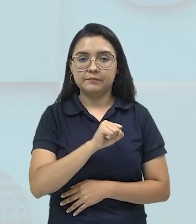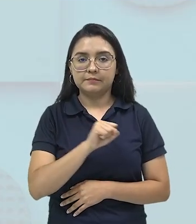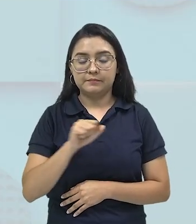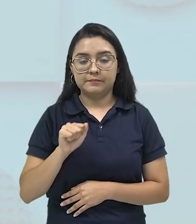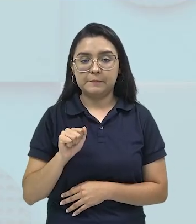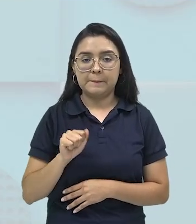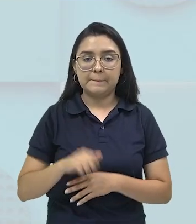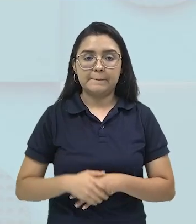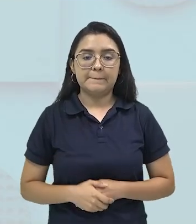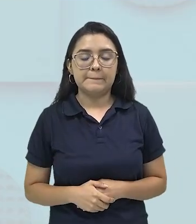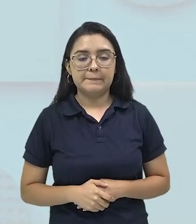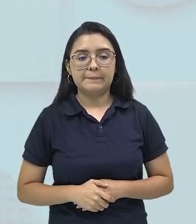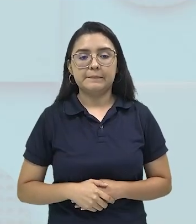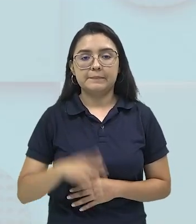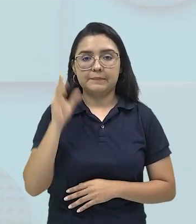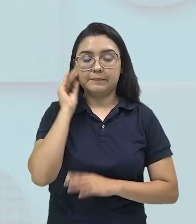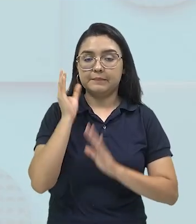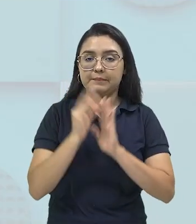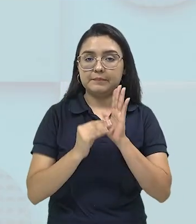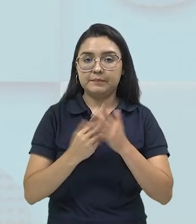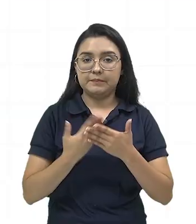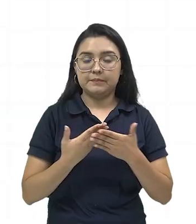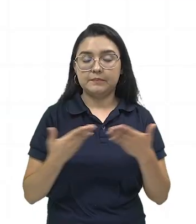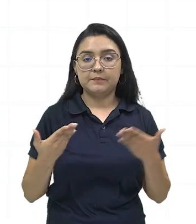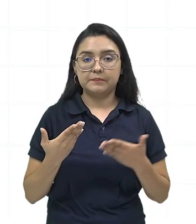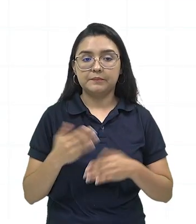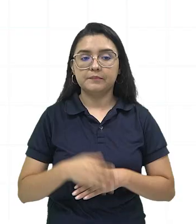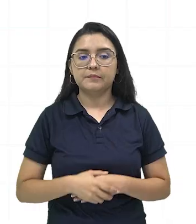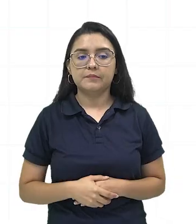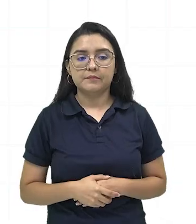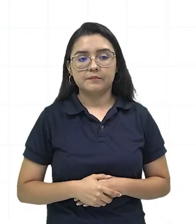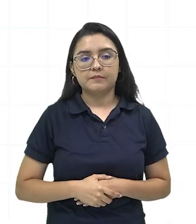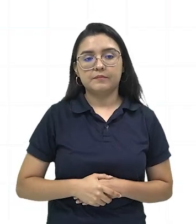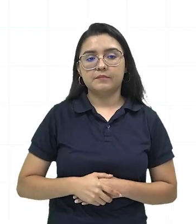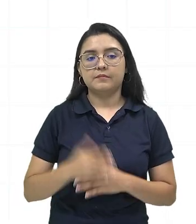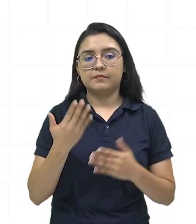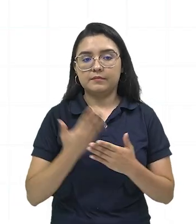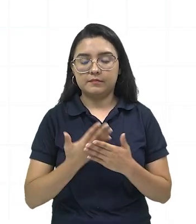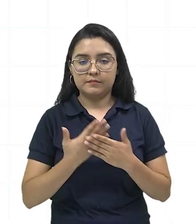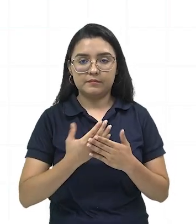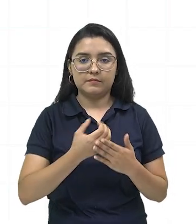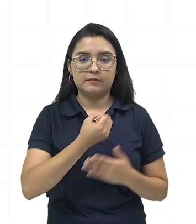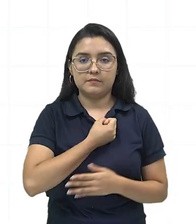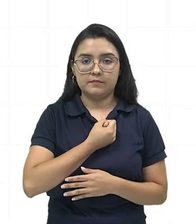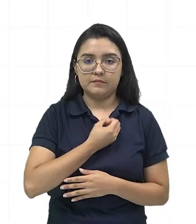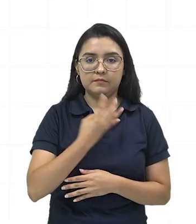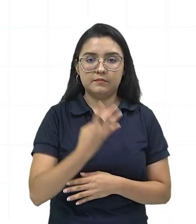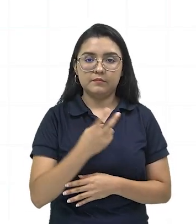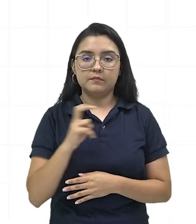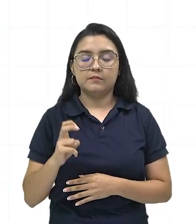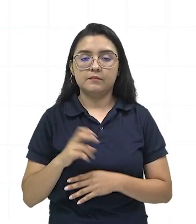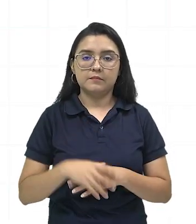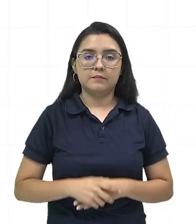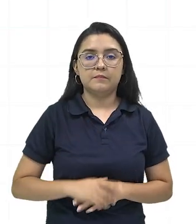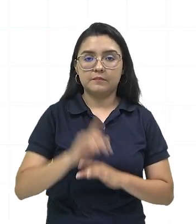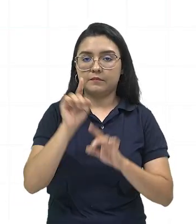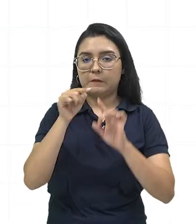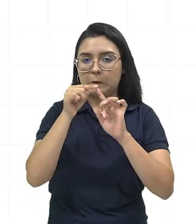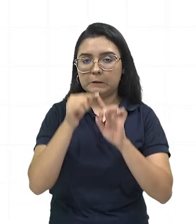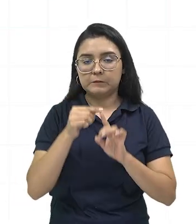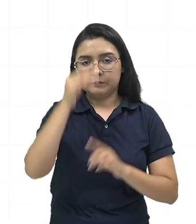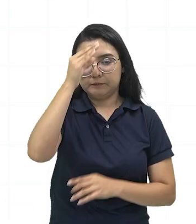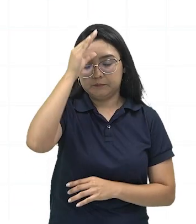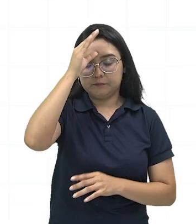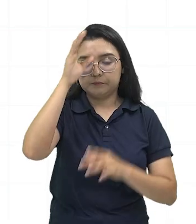Vanessa Mafra. Vamos verificar o nosso conteúdo? Aula de número 45, objeto